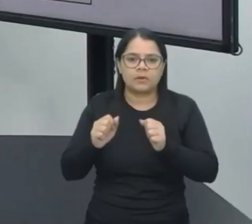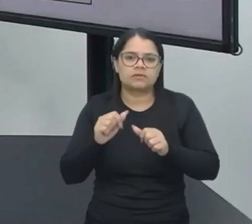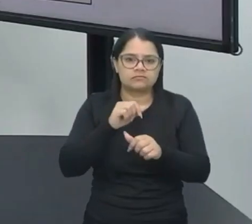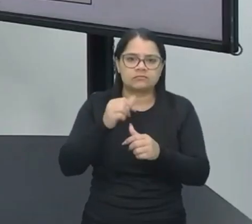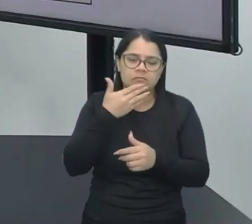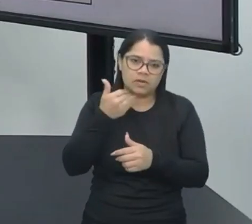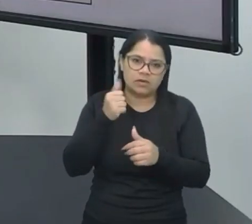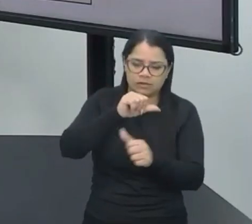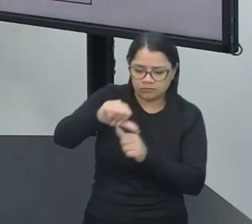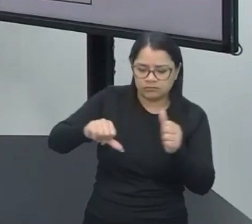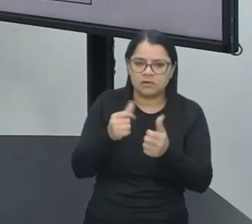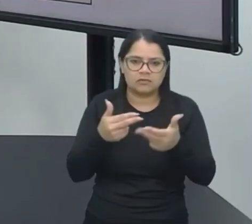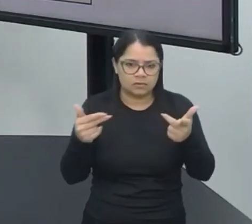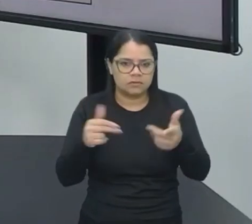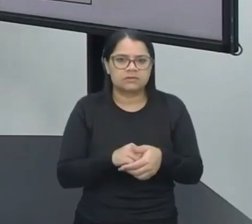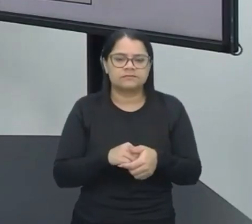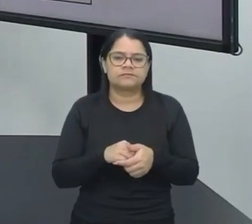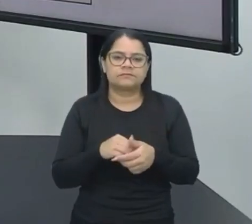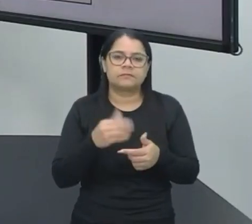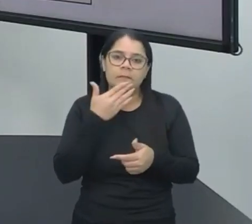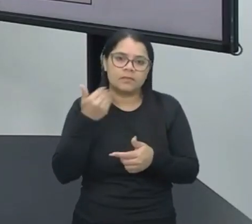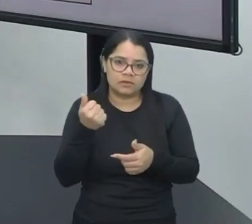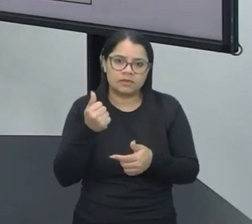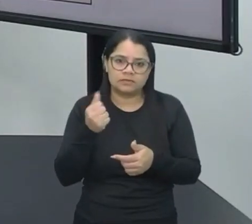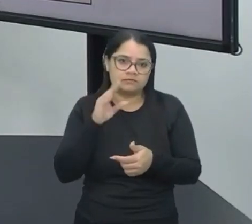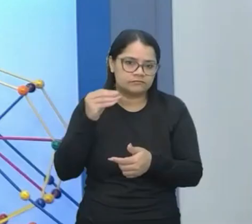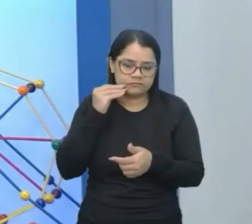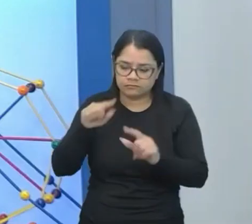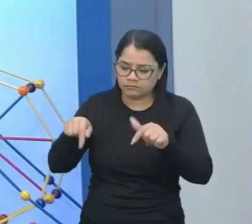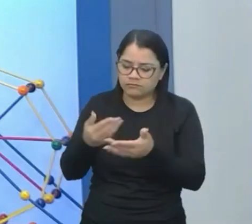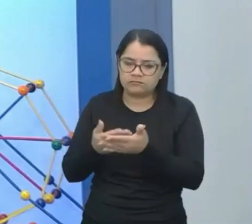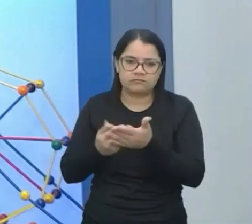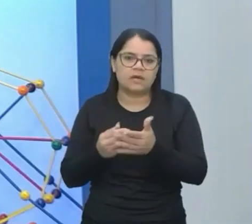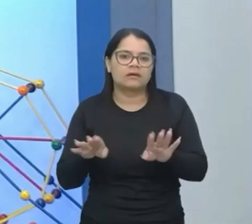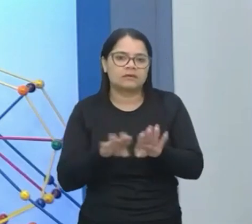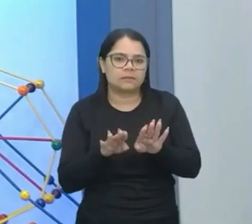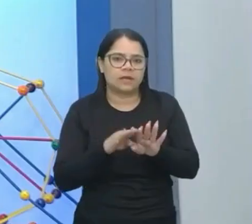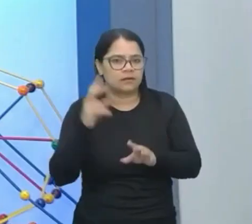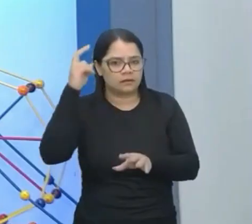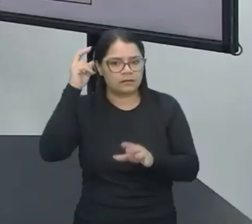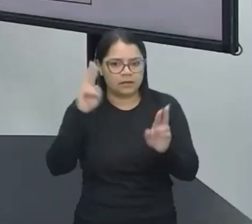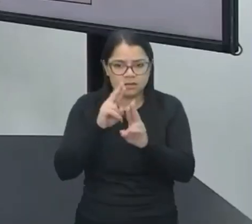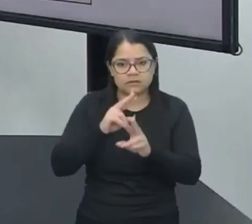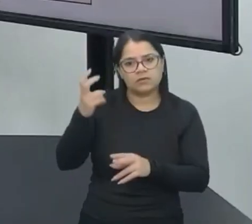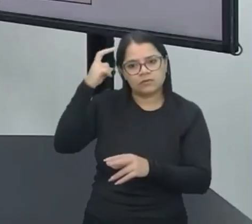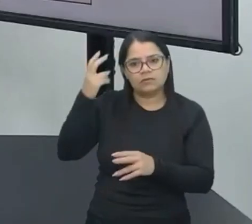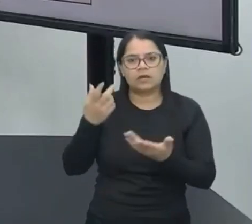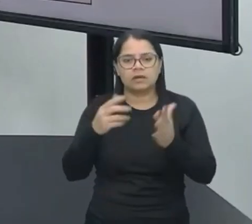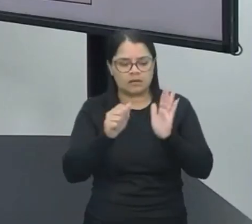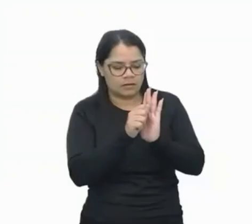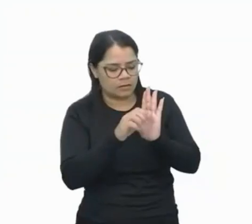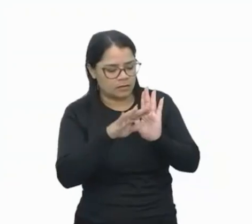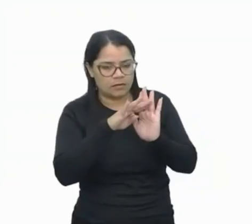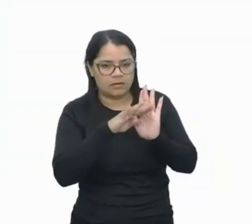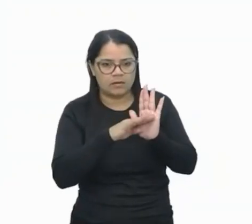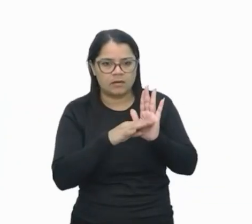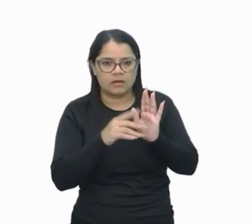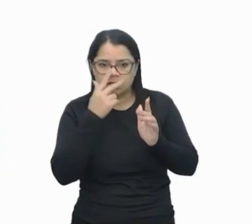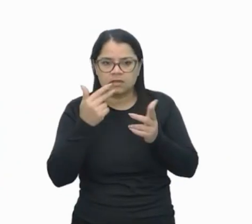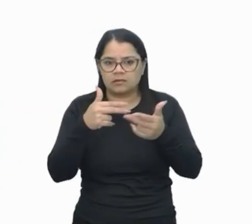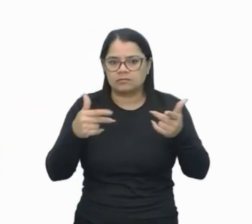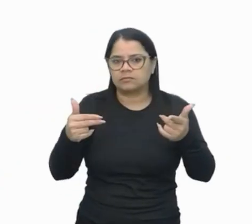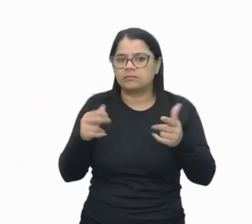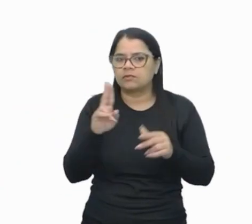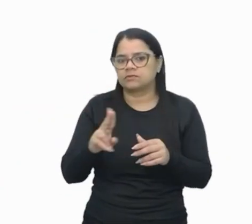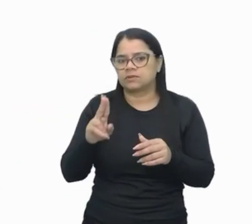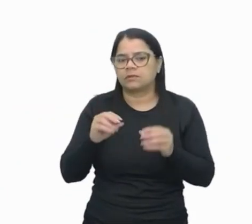coisa? É um ponto de análise para melhoria da sua experiência em sala de aula. Também em relação à cultura maker. Será que os materiais que a gente